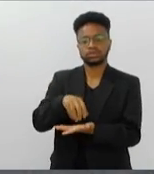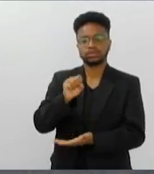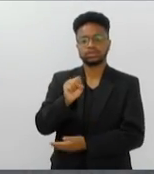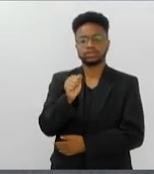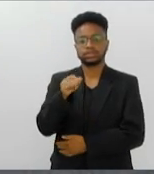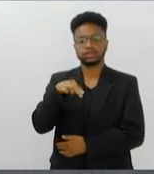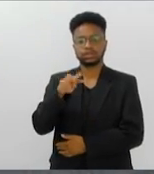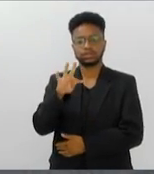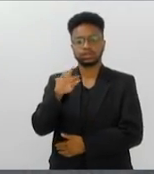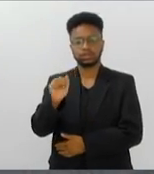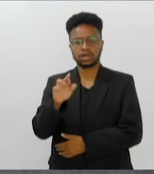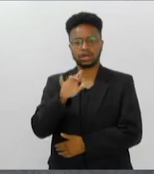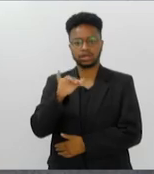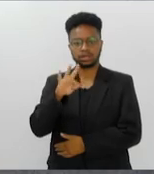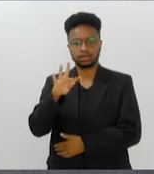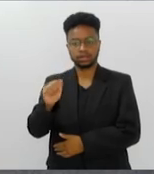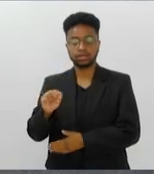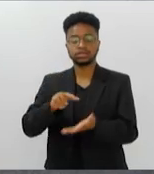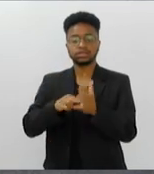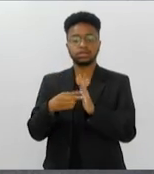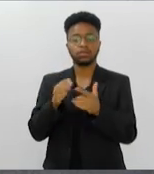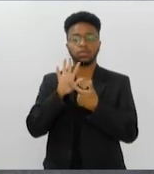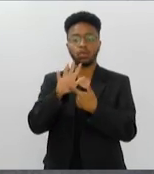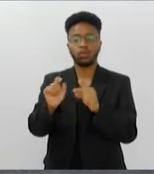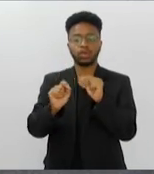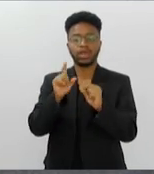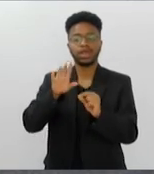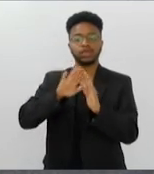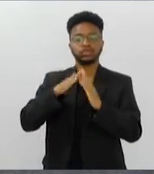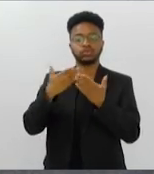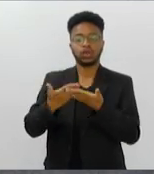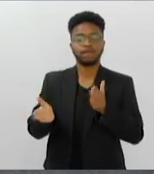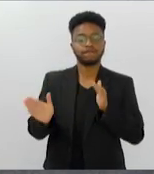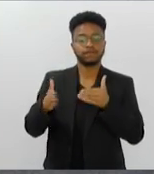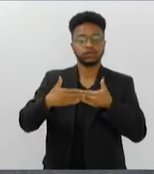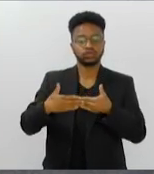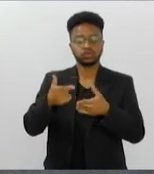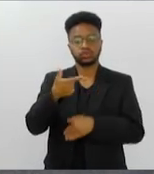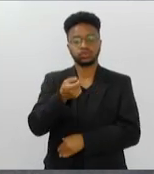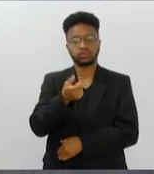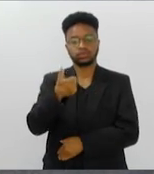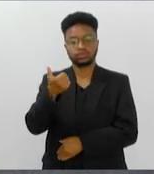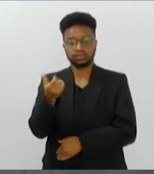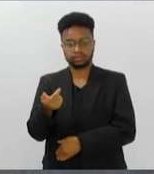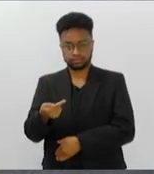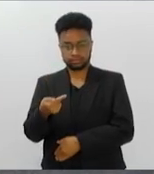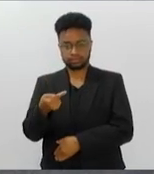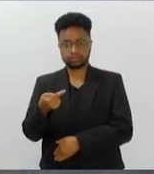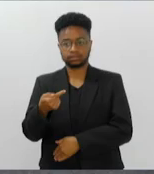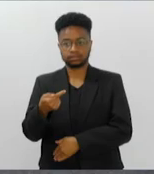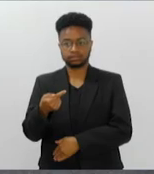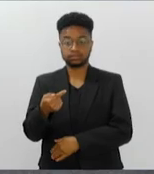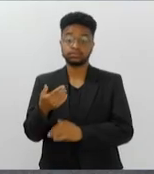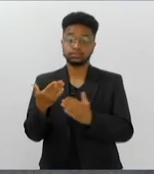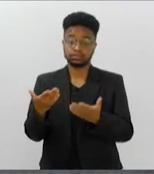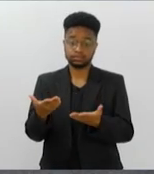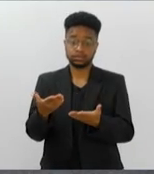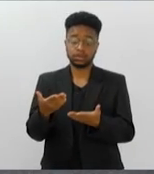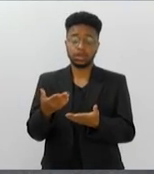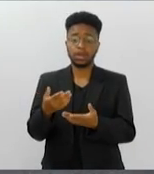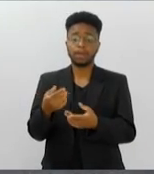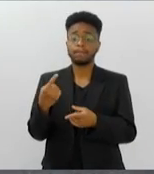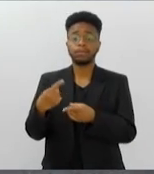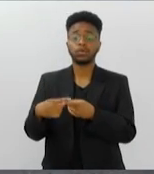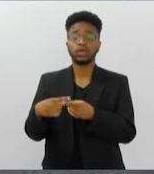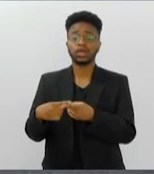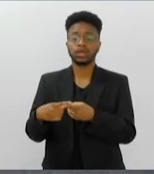é dizer, presidente, que essa é uma escola que foi fechada em 2017, e olha, pasme o motivo,